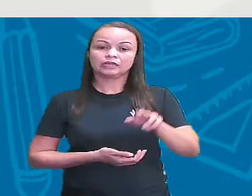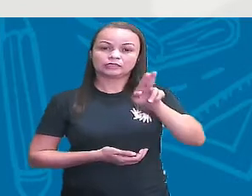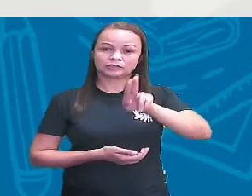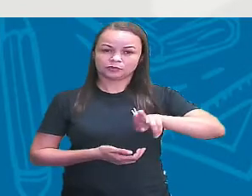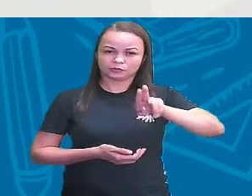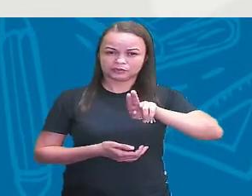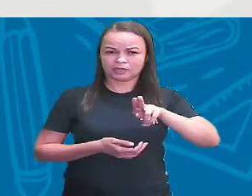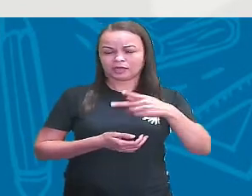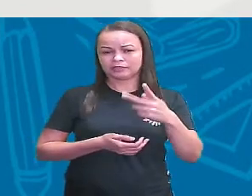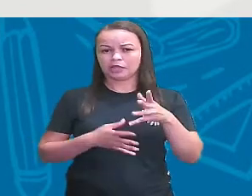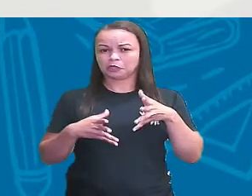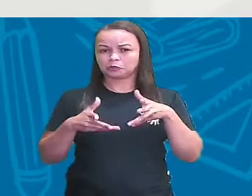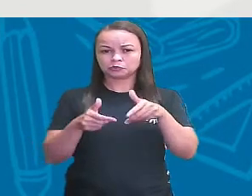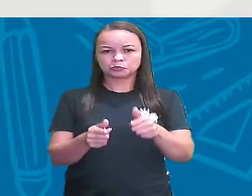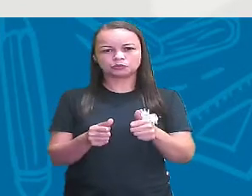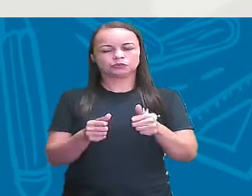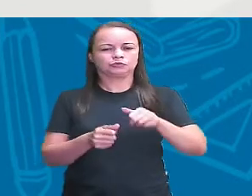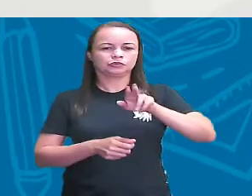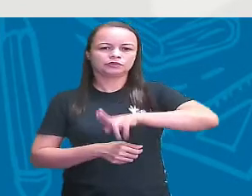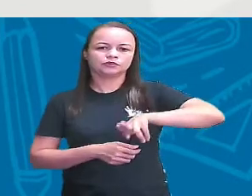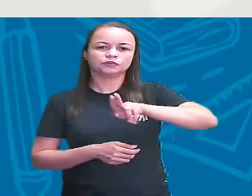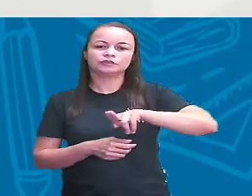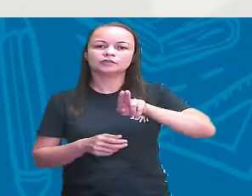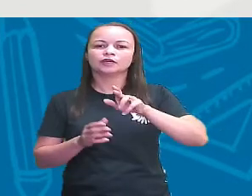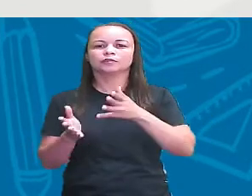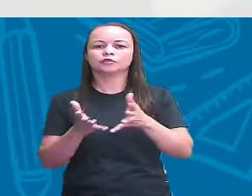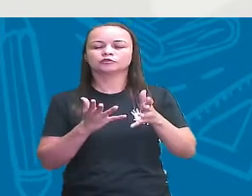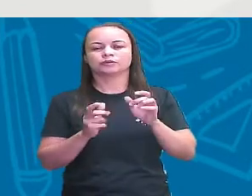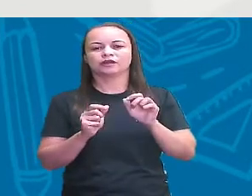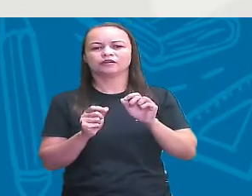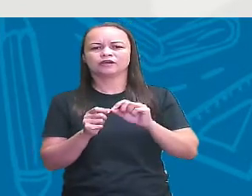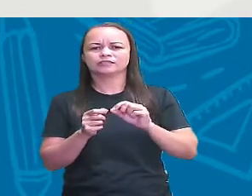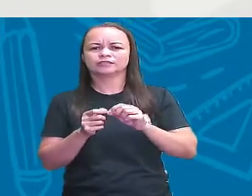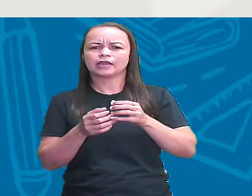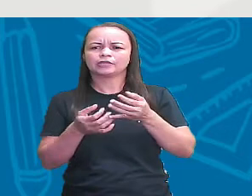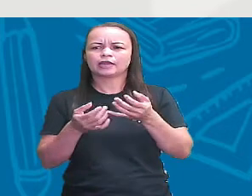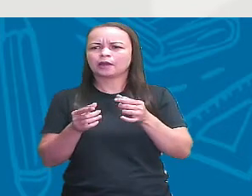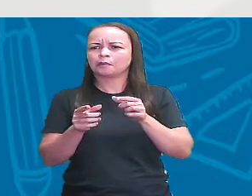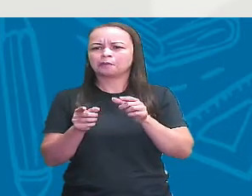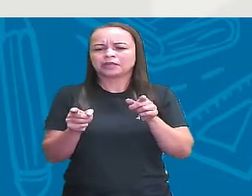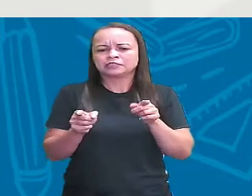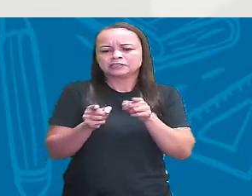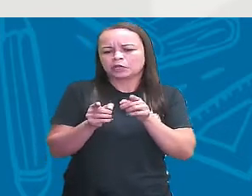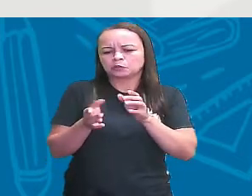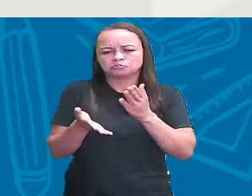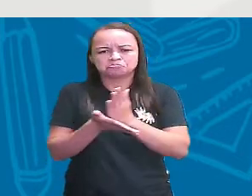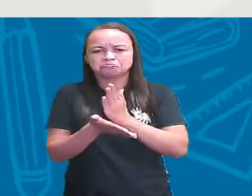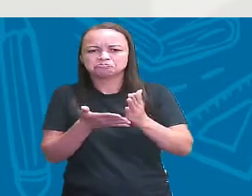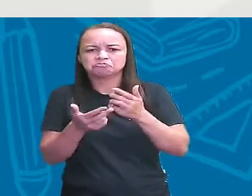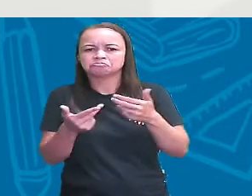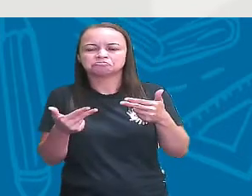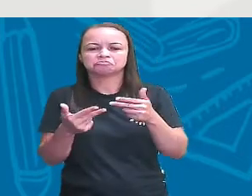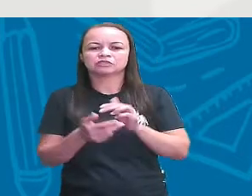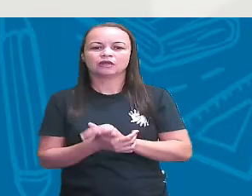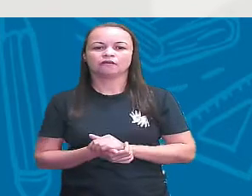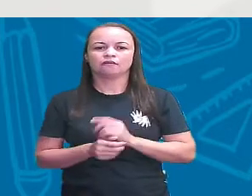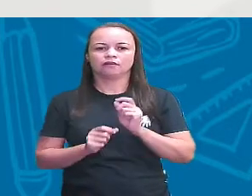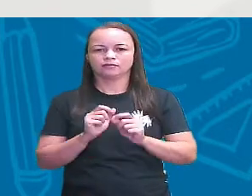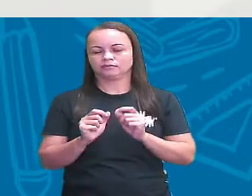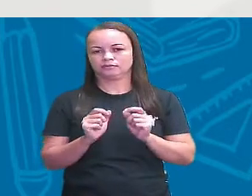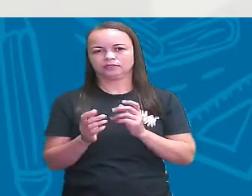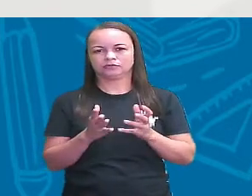medidas é tudo aquilo que a gente usa para fazer a medição de alguma coisa, sendo